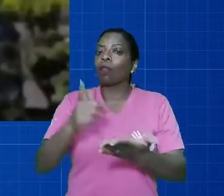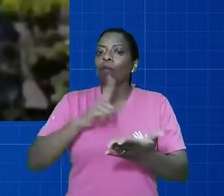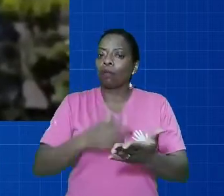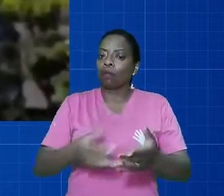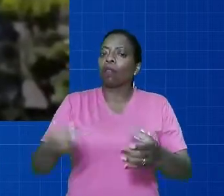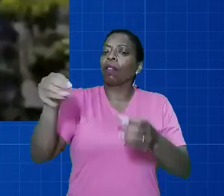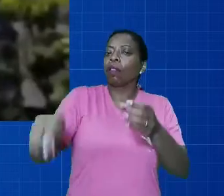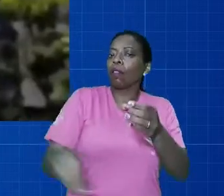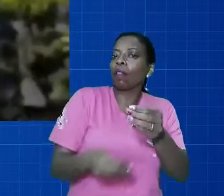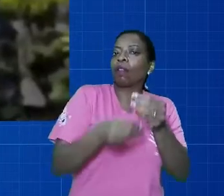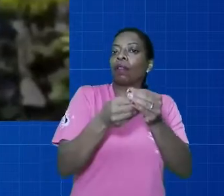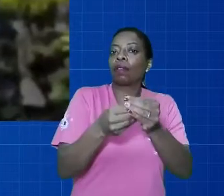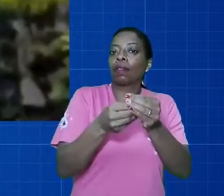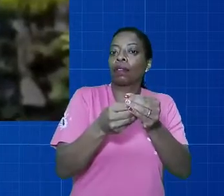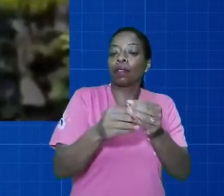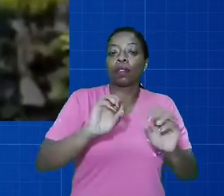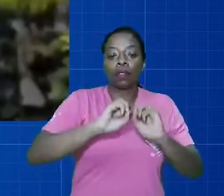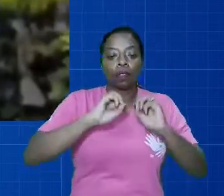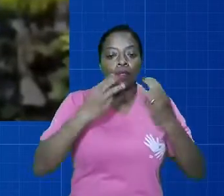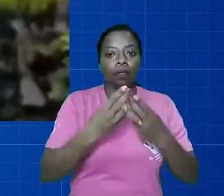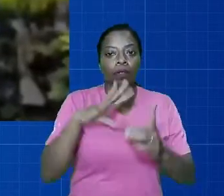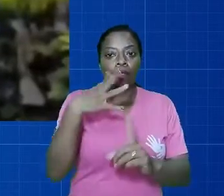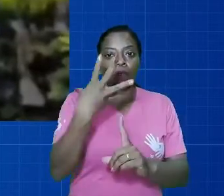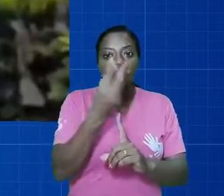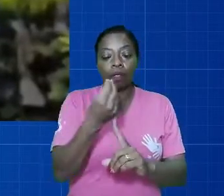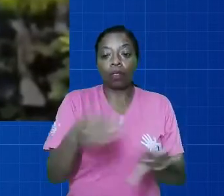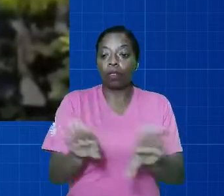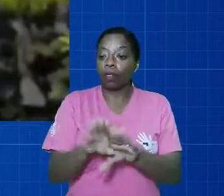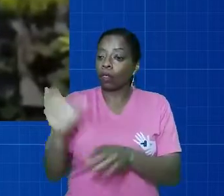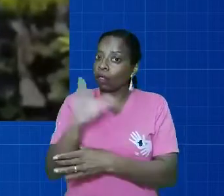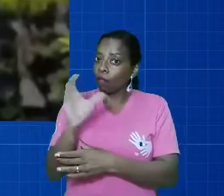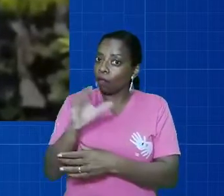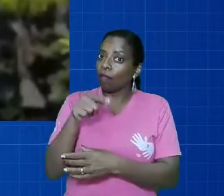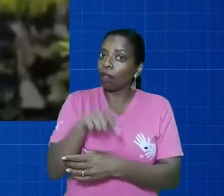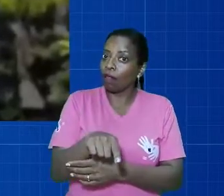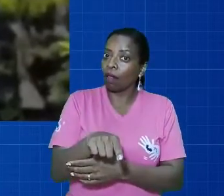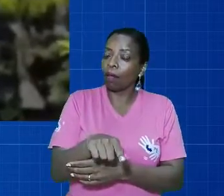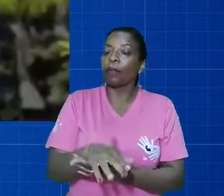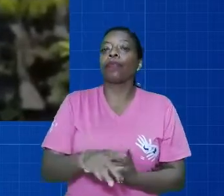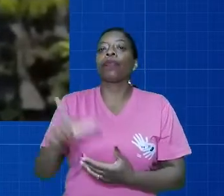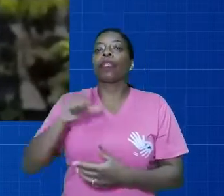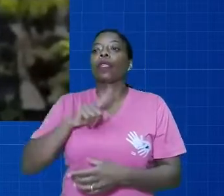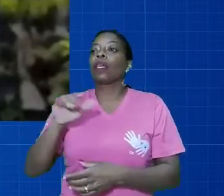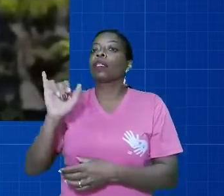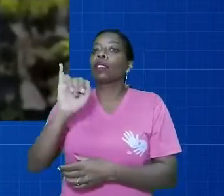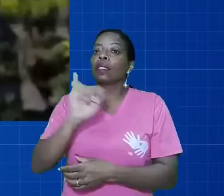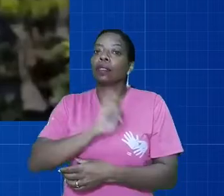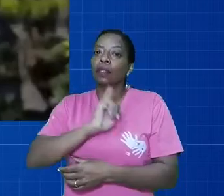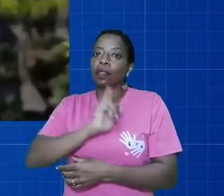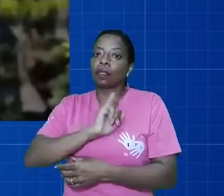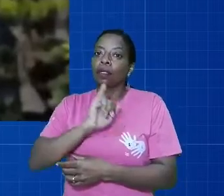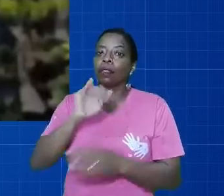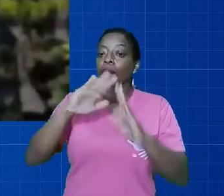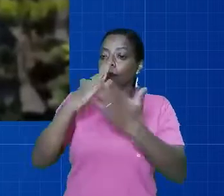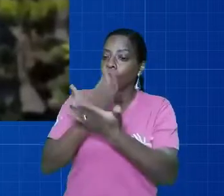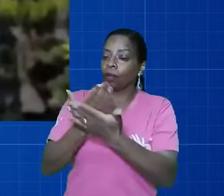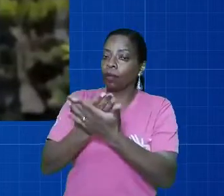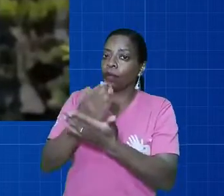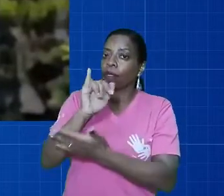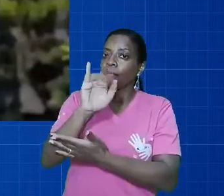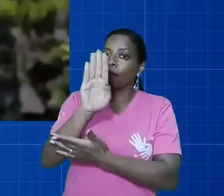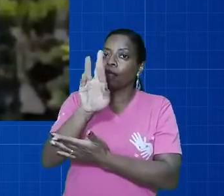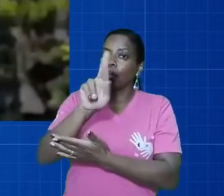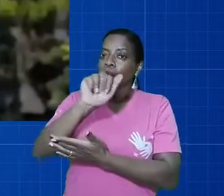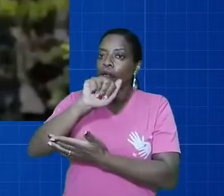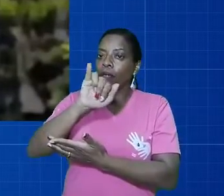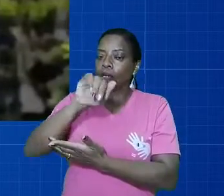e oficinas de artes em outras unidades, sendo que duas delas a gente tem ambos os espaços, que é a Escola Ibrahim e a Escola Arlindo. Nessas unidades,